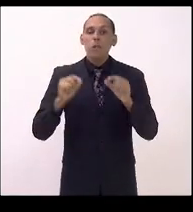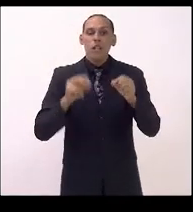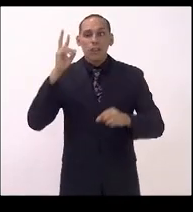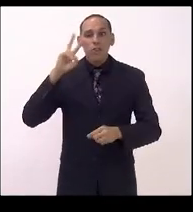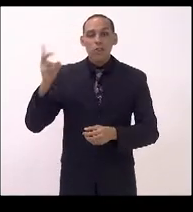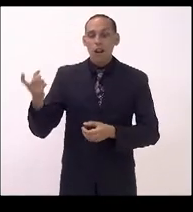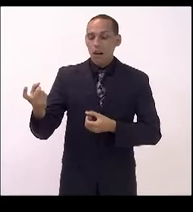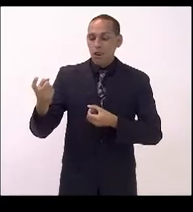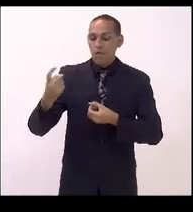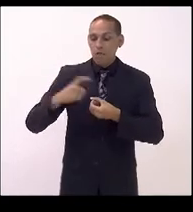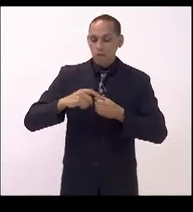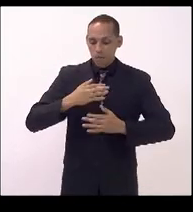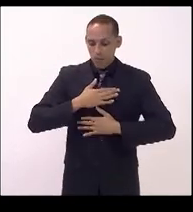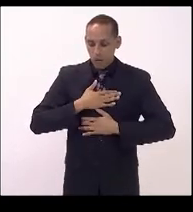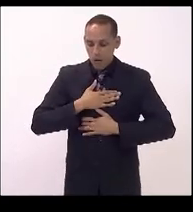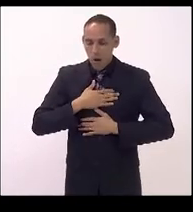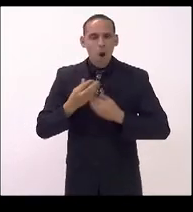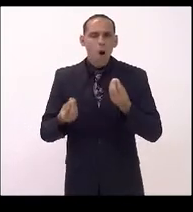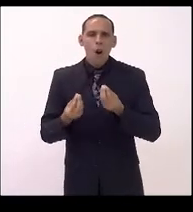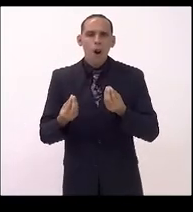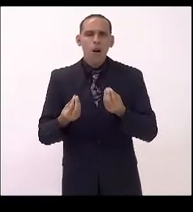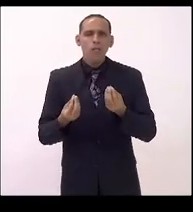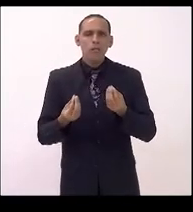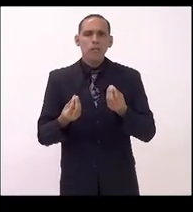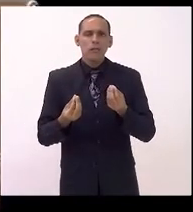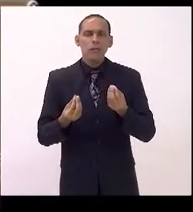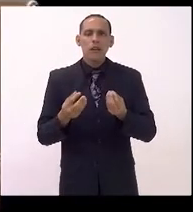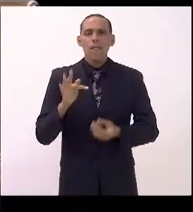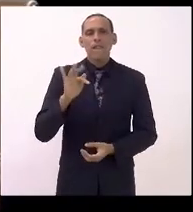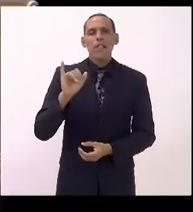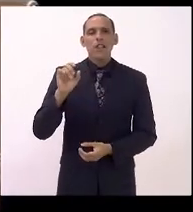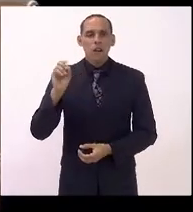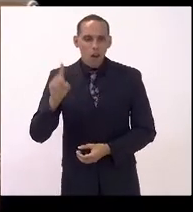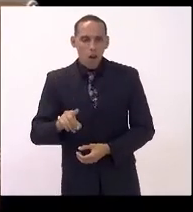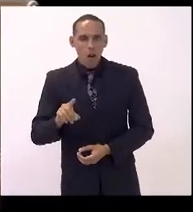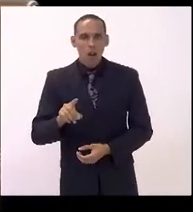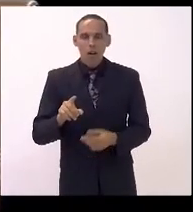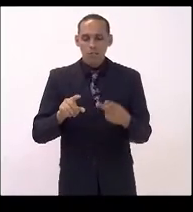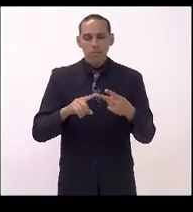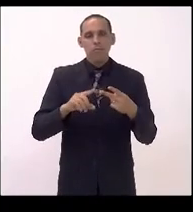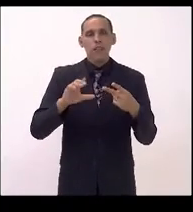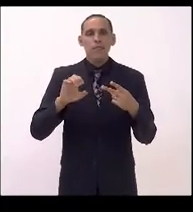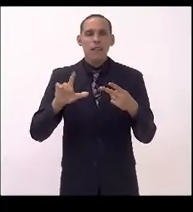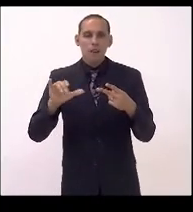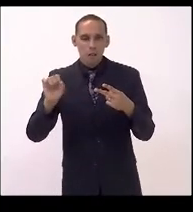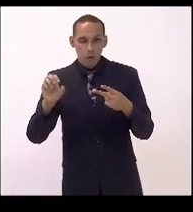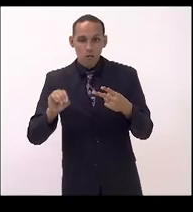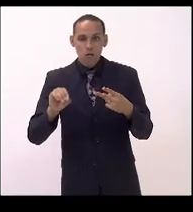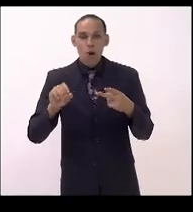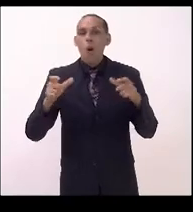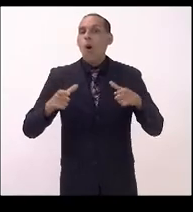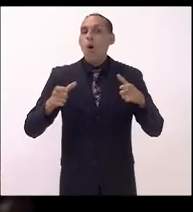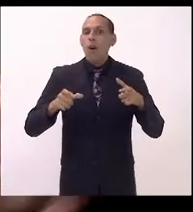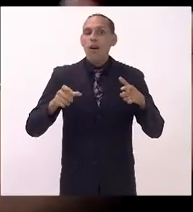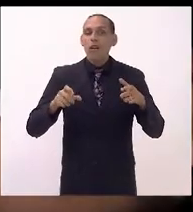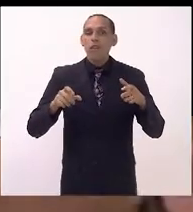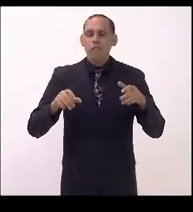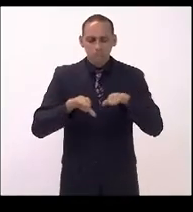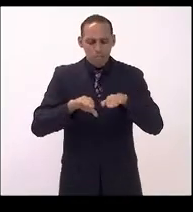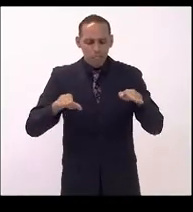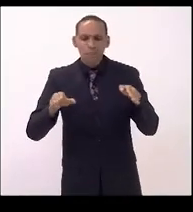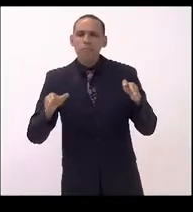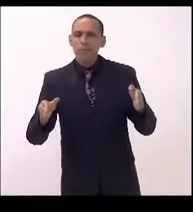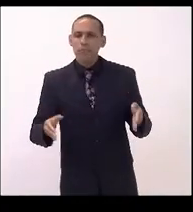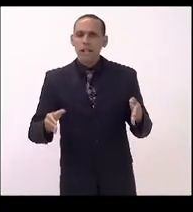mim no momento que você e o Filó e o Celso estávamos numa mesa no Hotel Glória, quando se tem uma